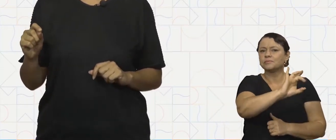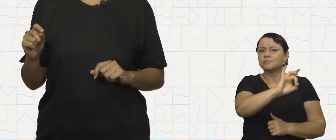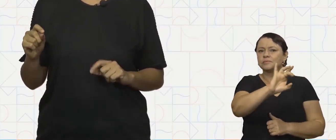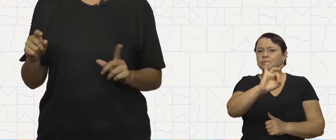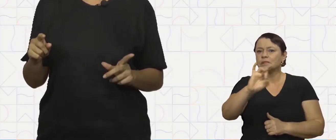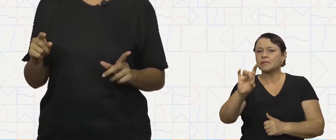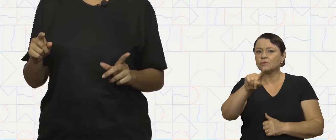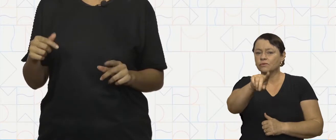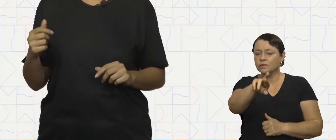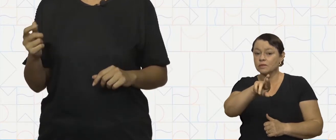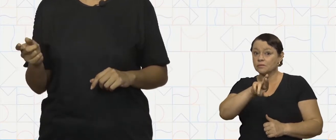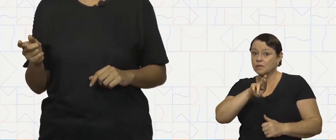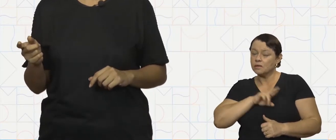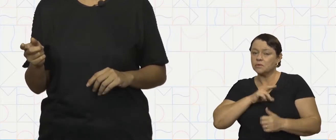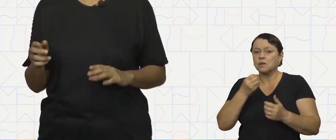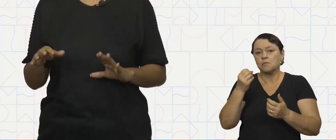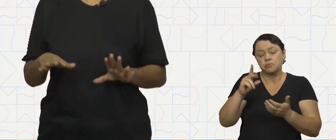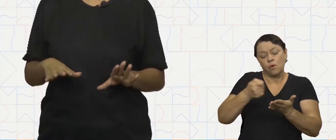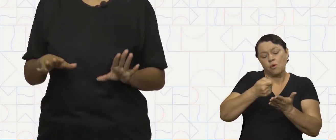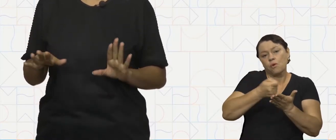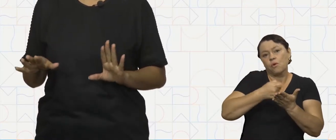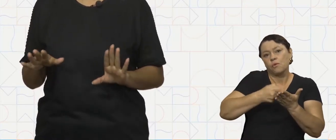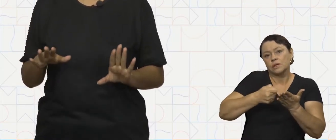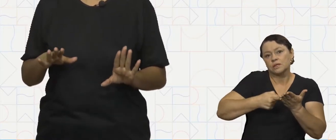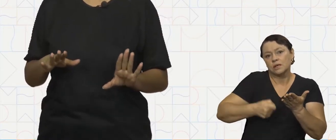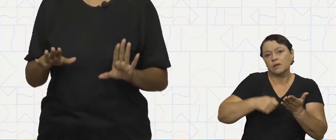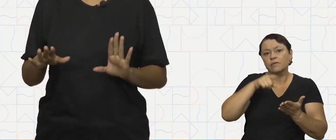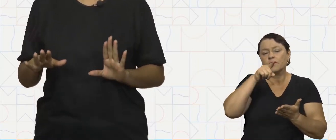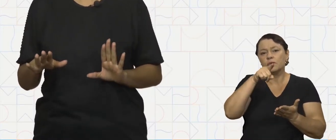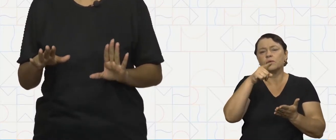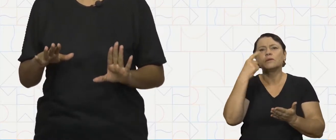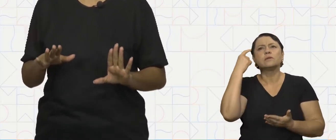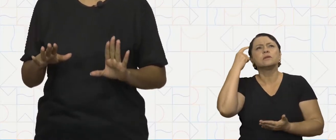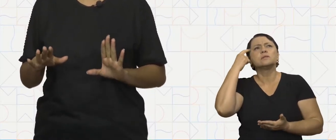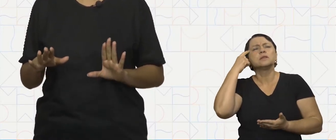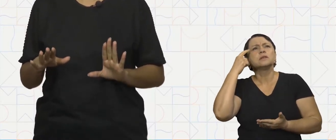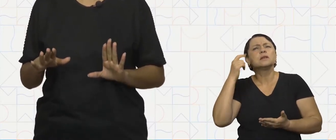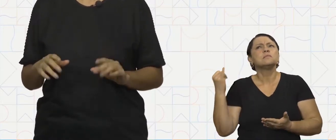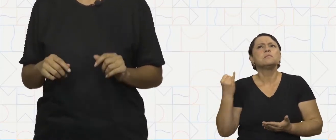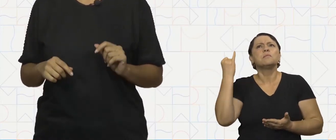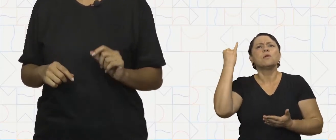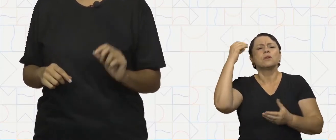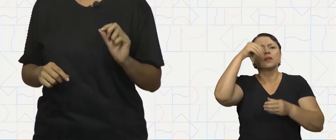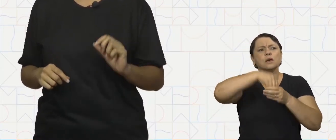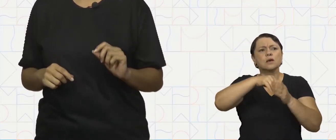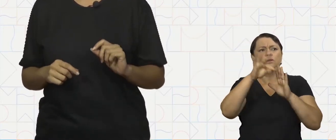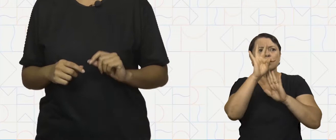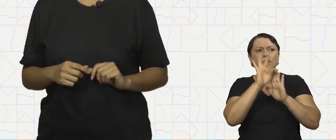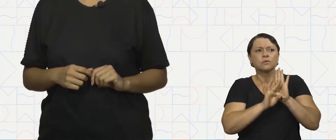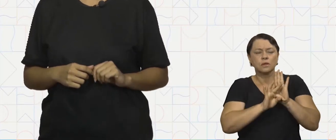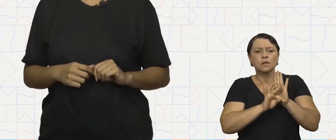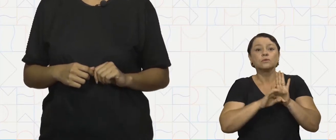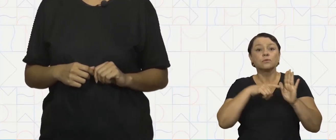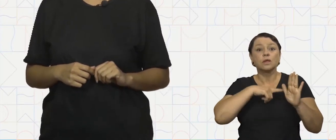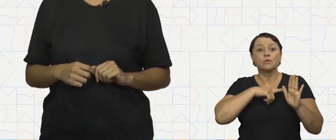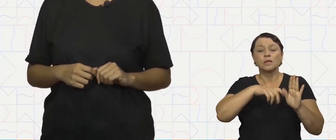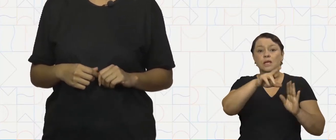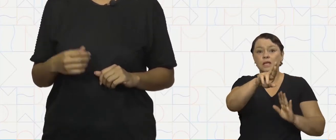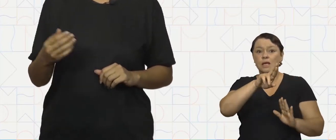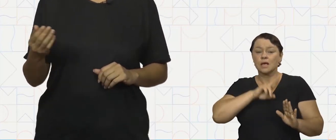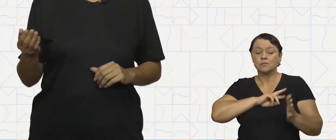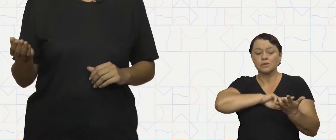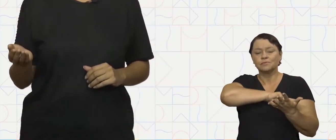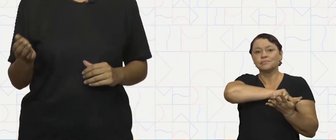de vocês me dizer ou escrever o que vocês consideraram mais importante no texto, eu teria respostas